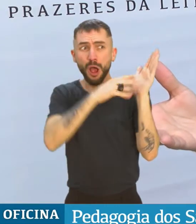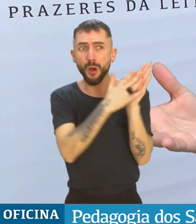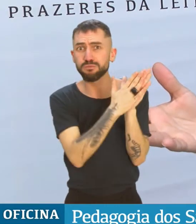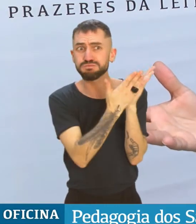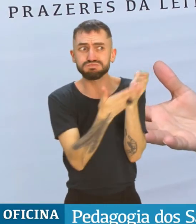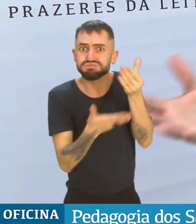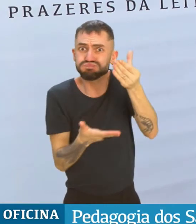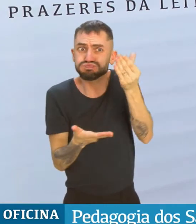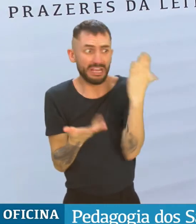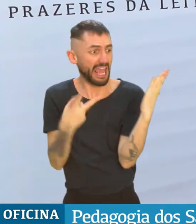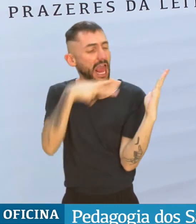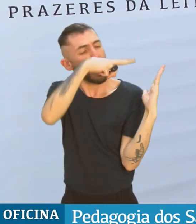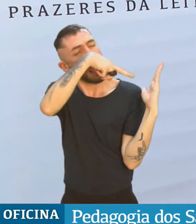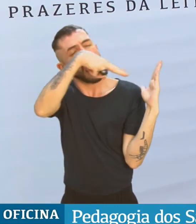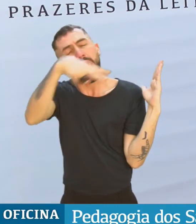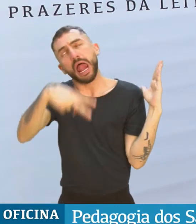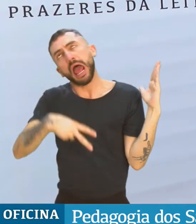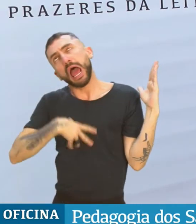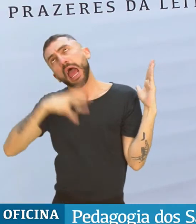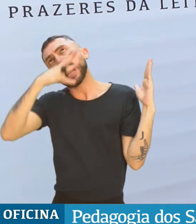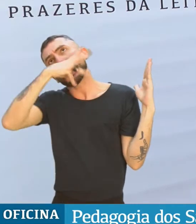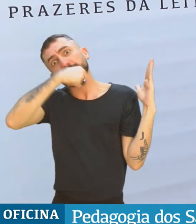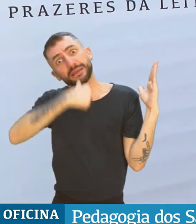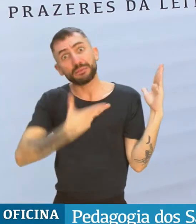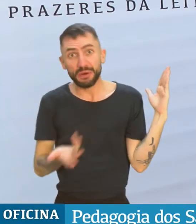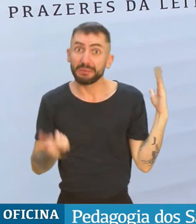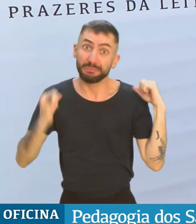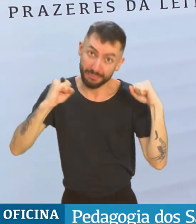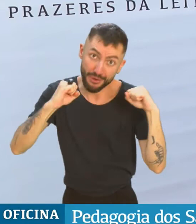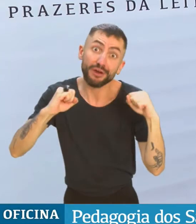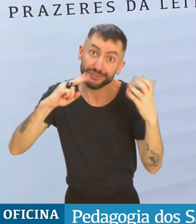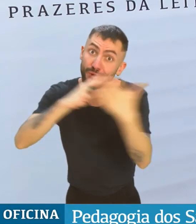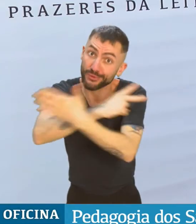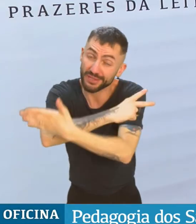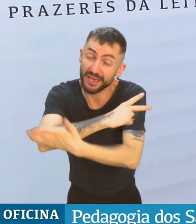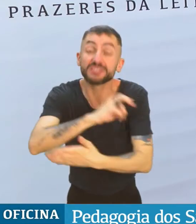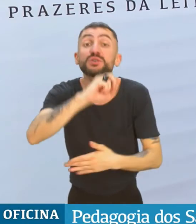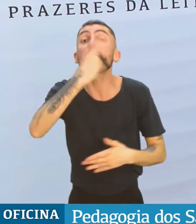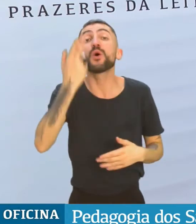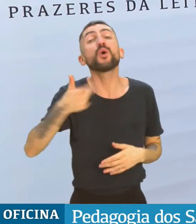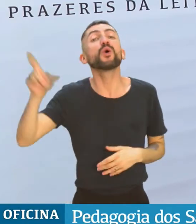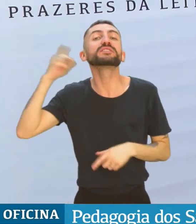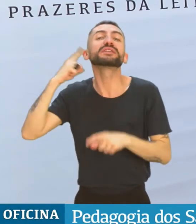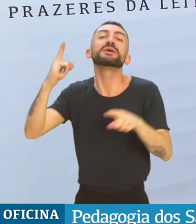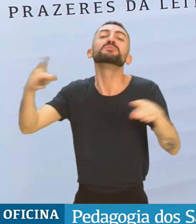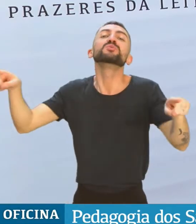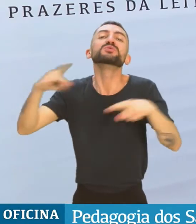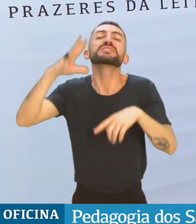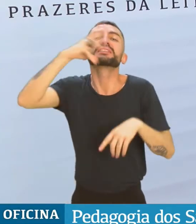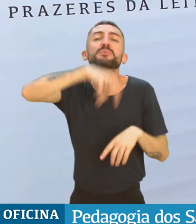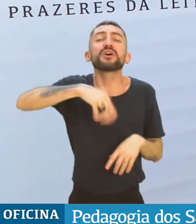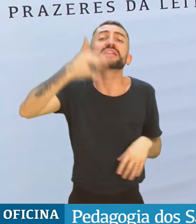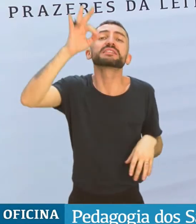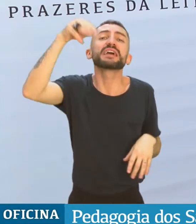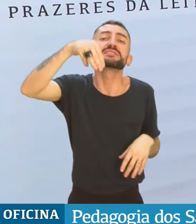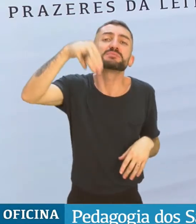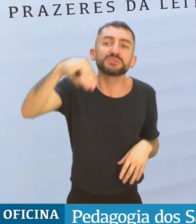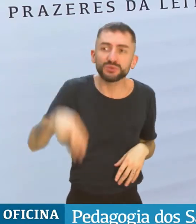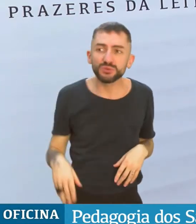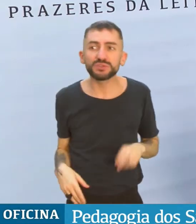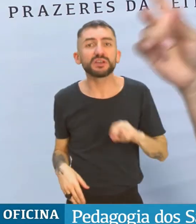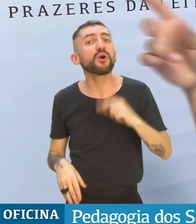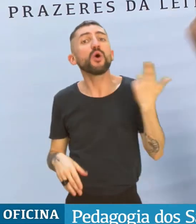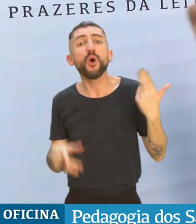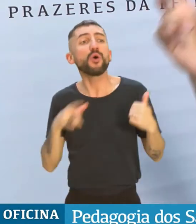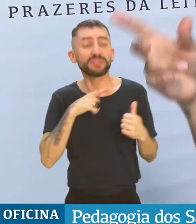E aí, né? Pode ter alguém que vai querer fazer Faroeste Caboclo, ou pode ter alguém que vai querer fazer Vida Louca,